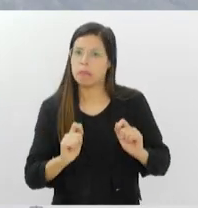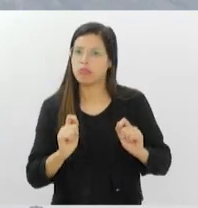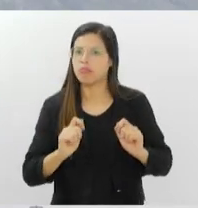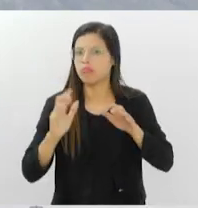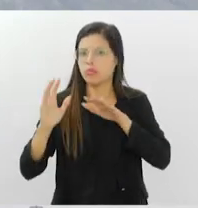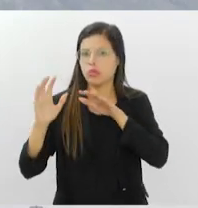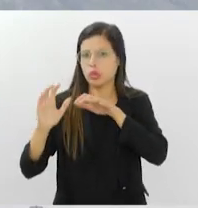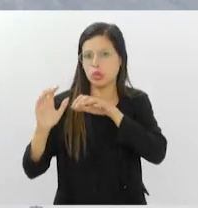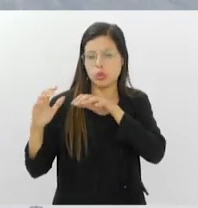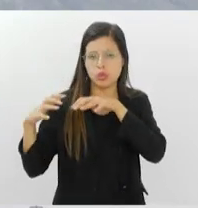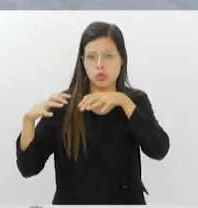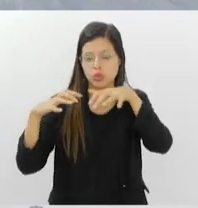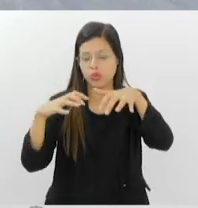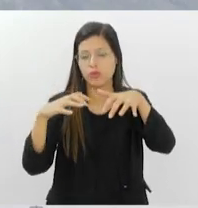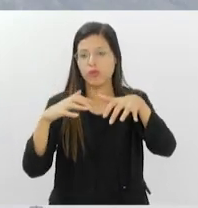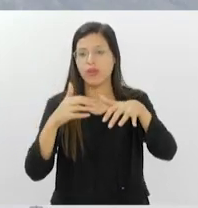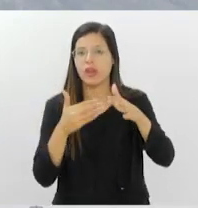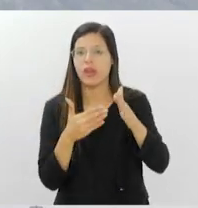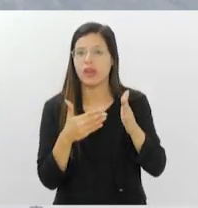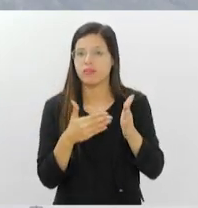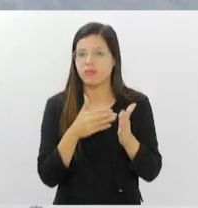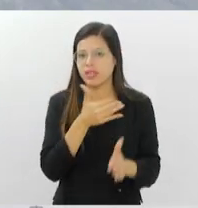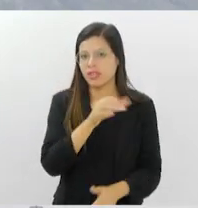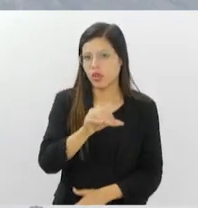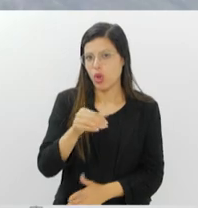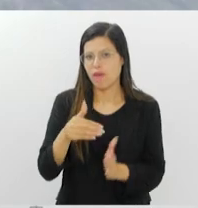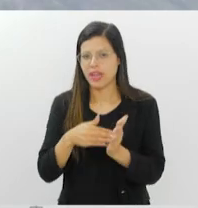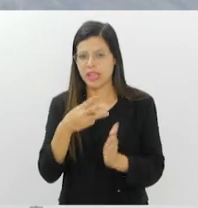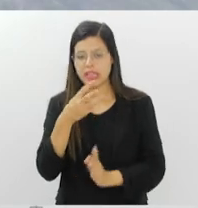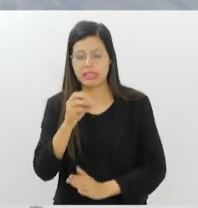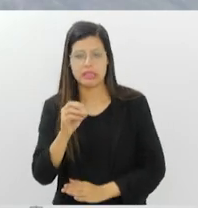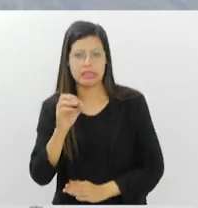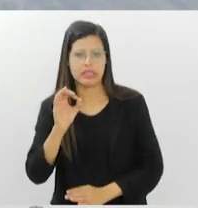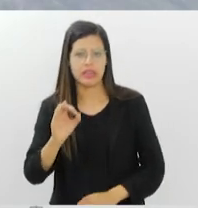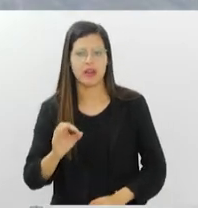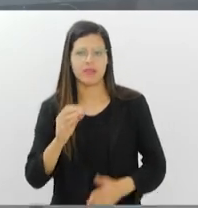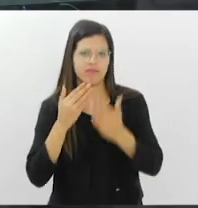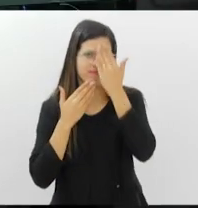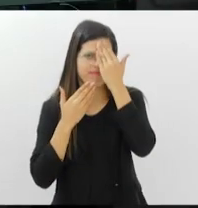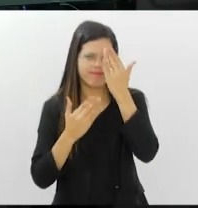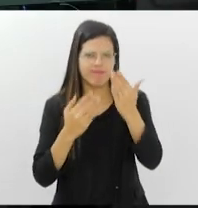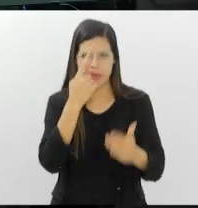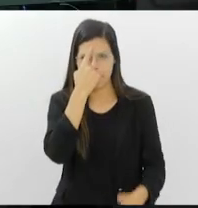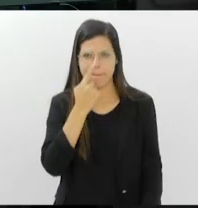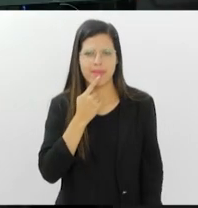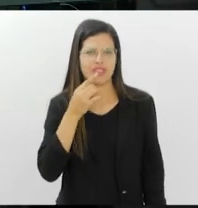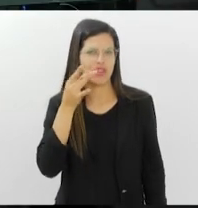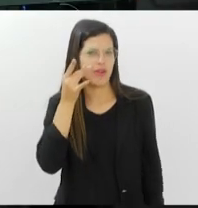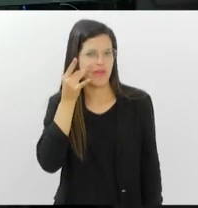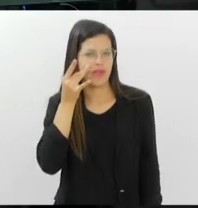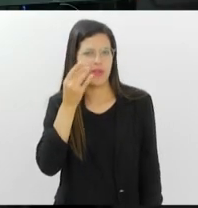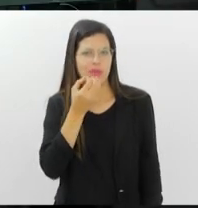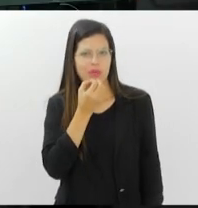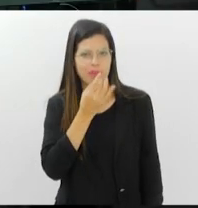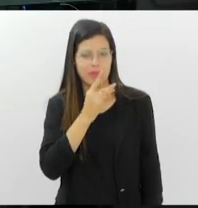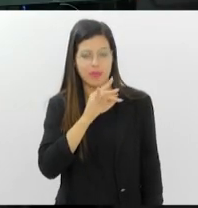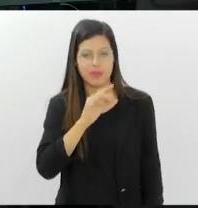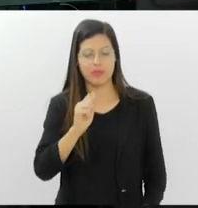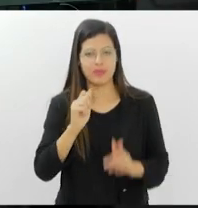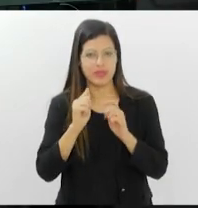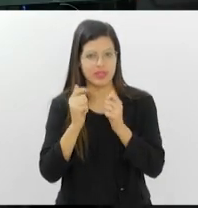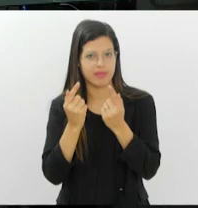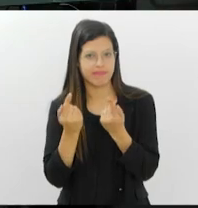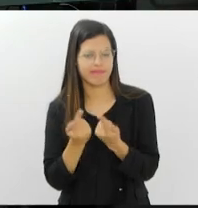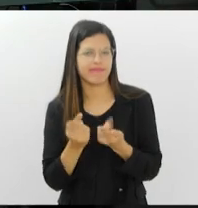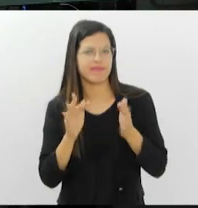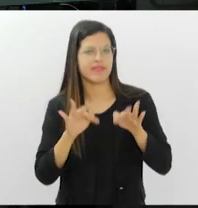A temperatura oscila entre 19 e 30 graus. Obrigado, Rodrigo Melo, pelas imagens ao vivo. O Bom Dia Alerj termina aqui. Se você